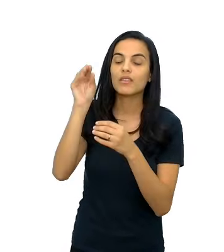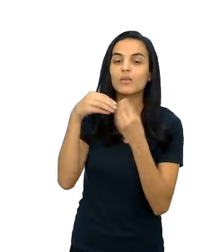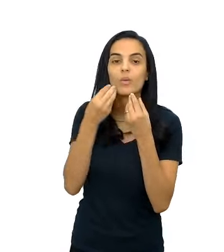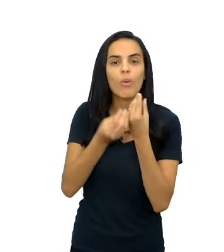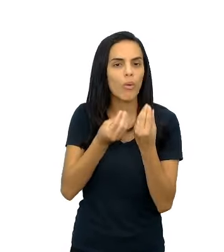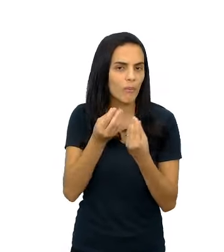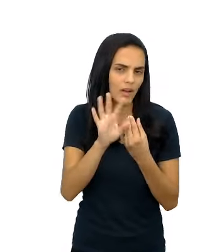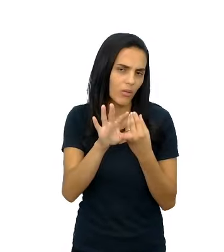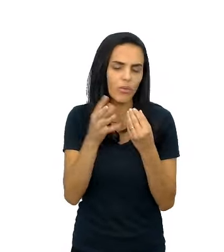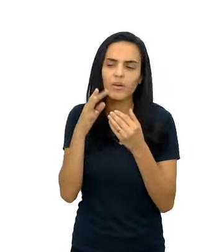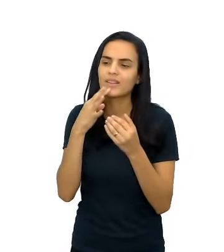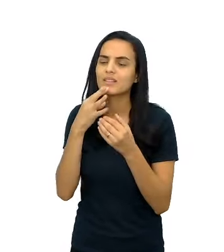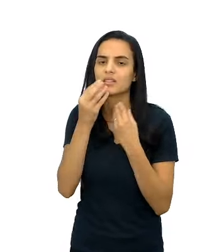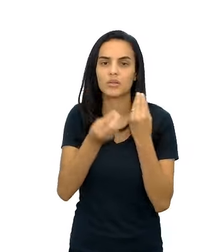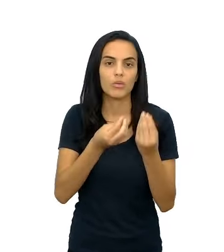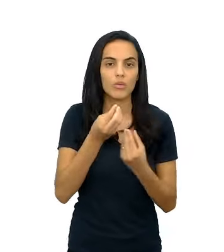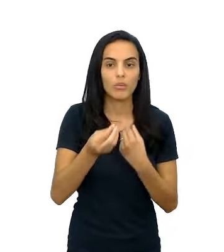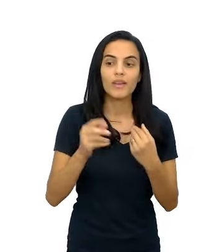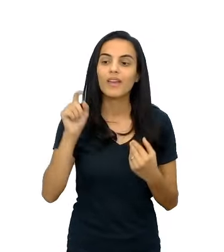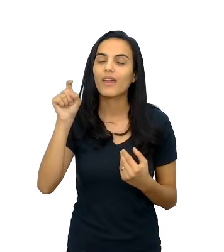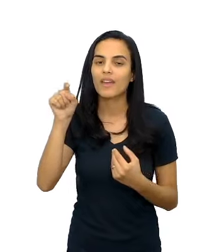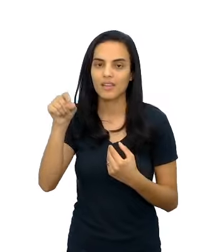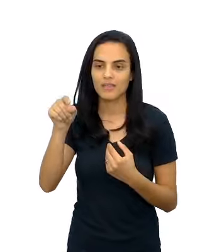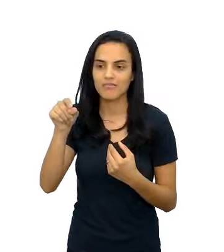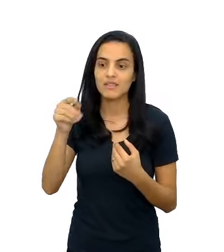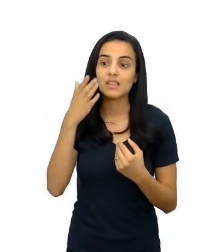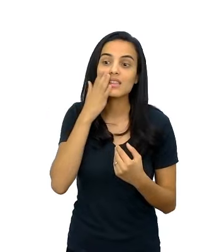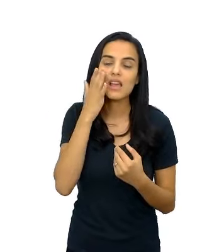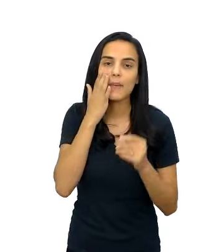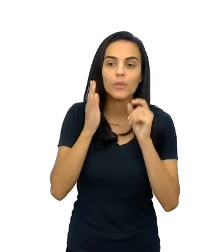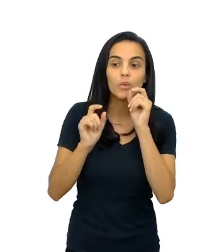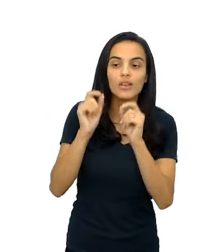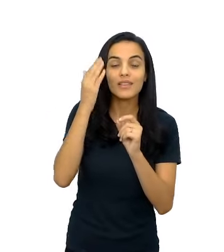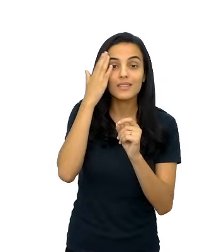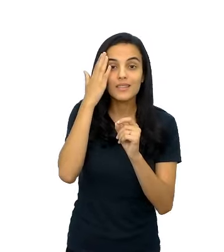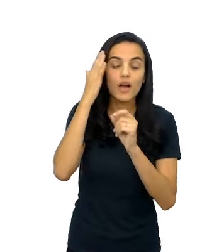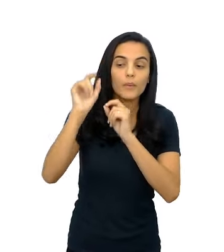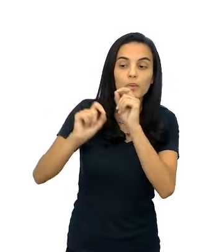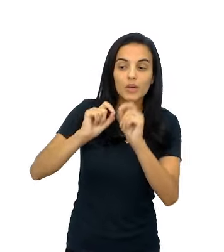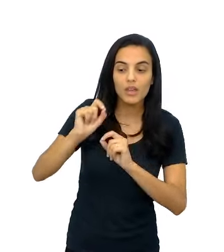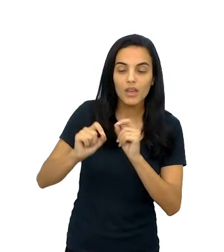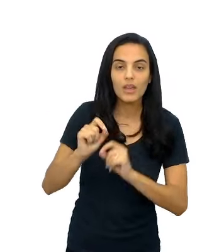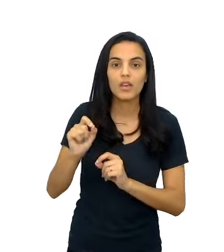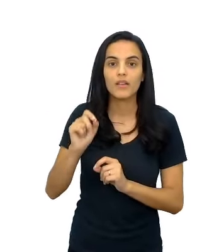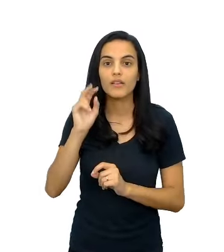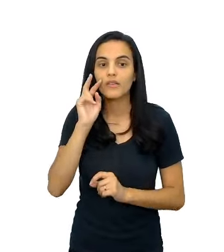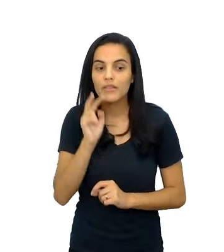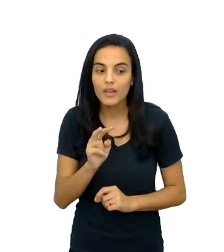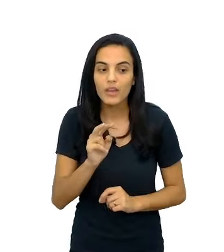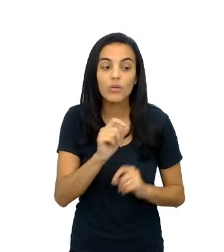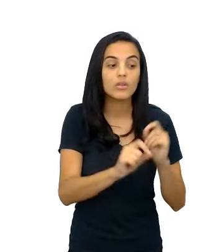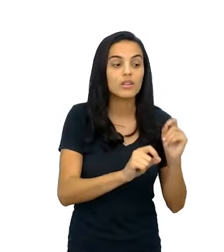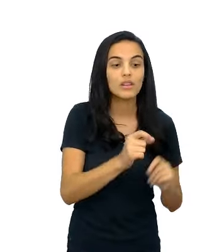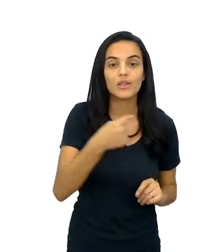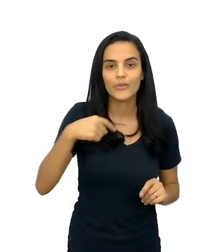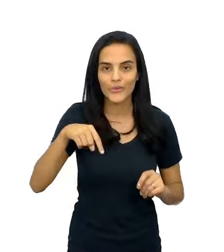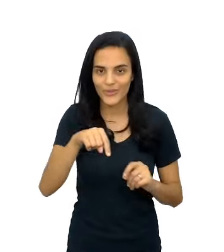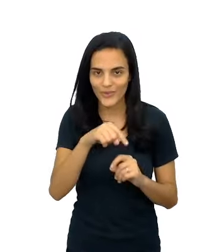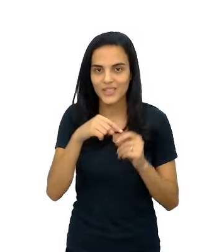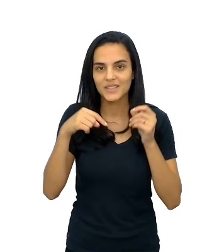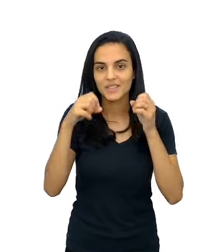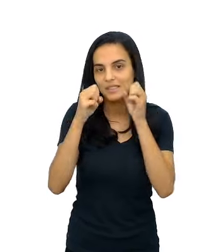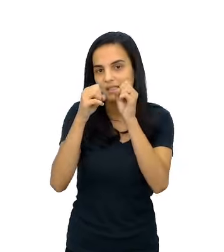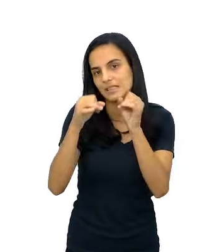sentido do que eles já sabem, né, sobre, né? Olhar aqui a gente vai comentar um